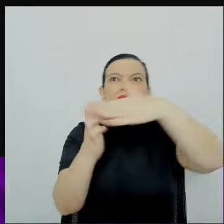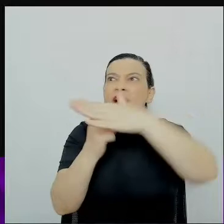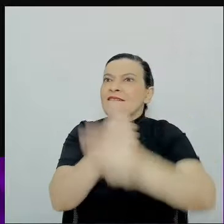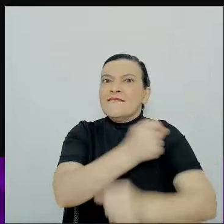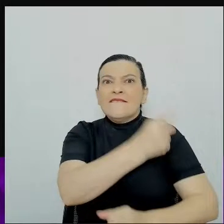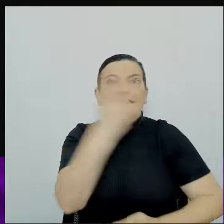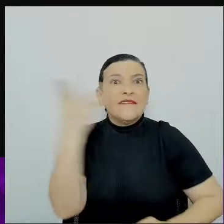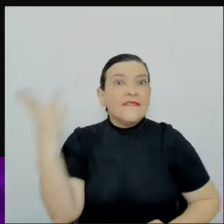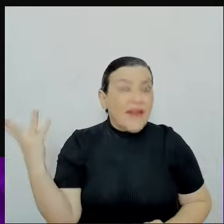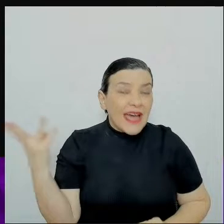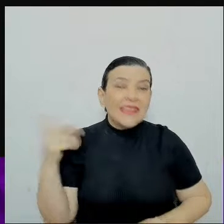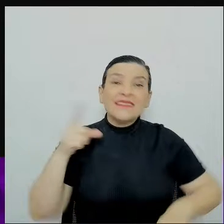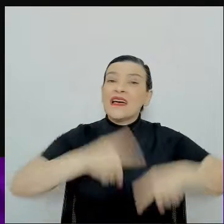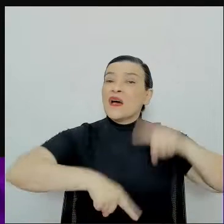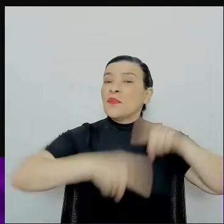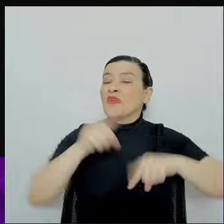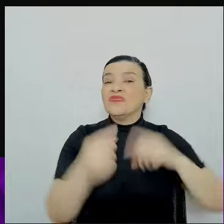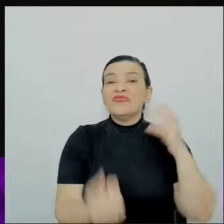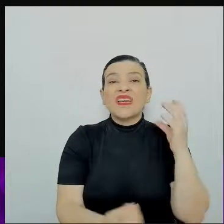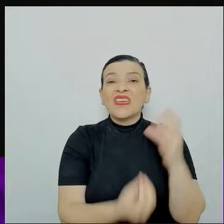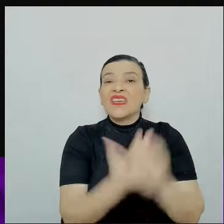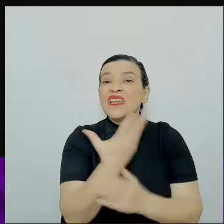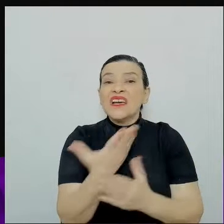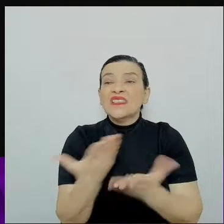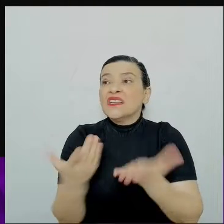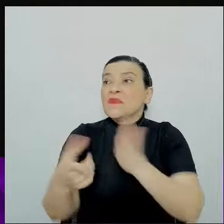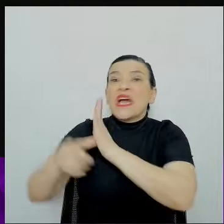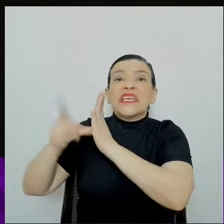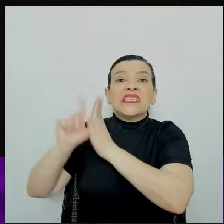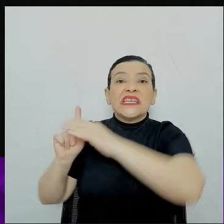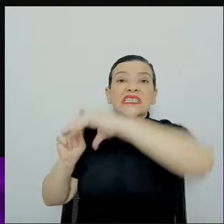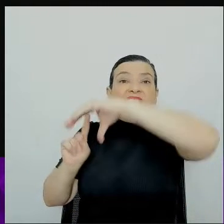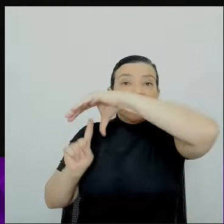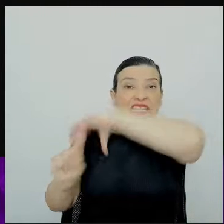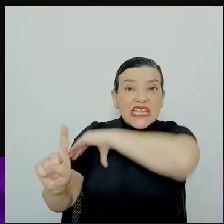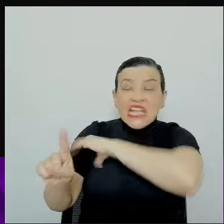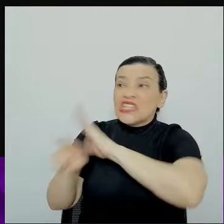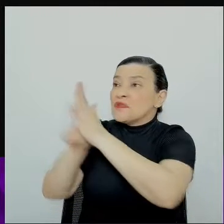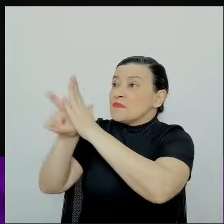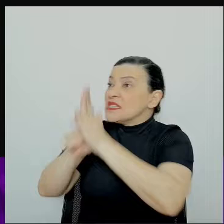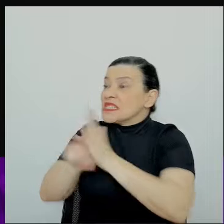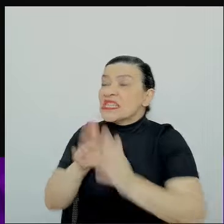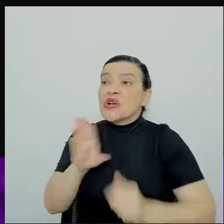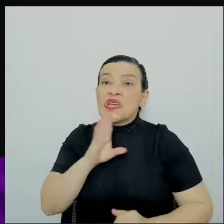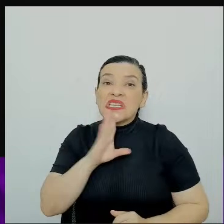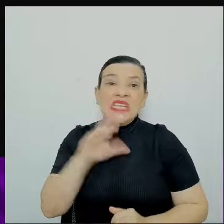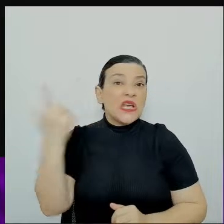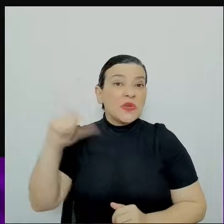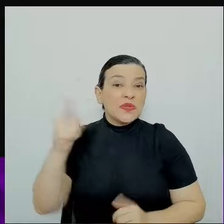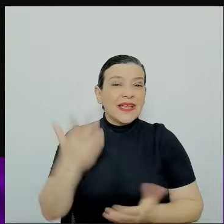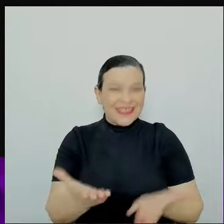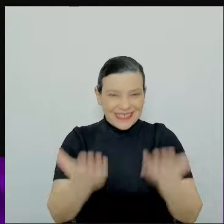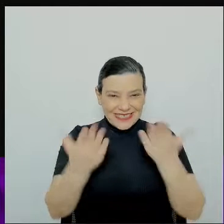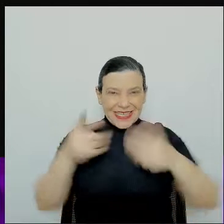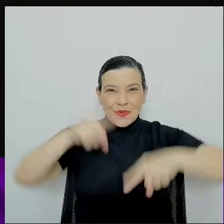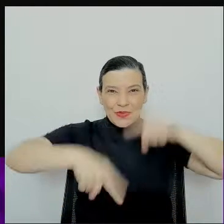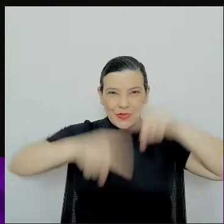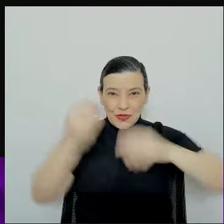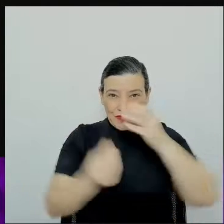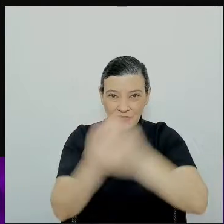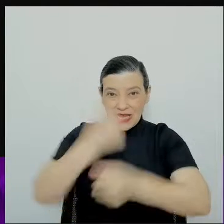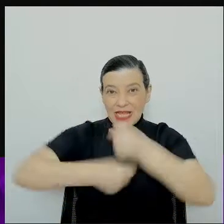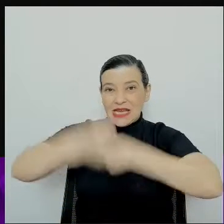muito produto é criado sem conhecer, por exemplo, a persona. Eu trago aqui uma imagem de um produto que foi criado lá em